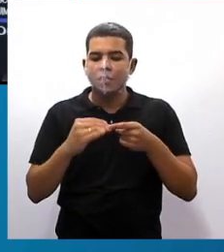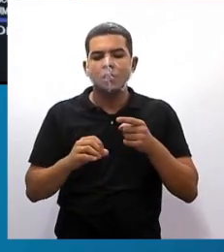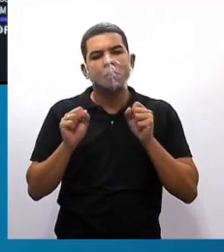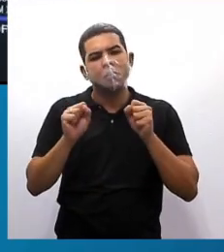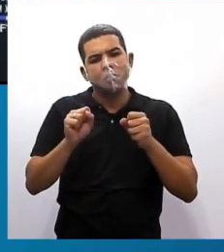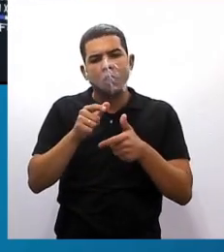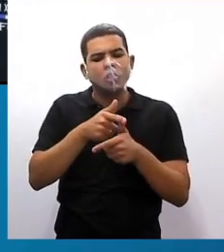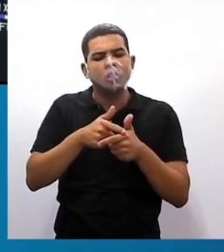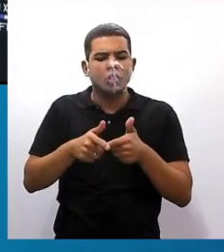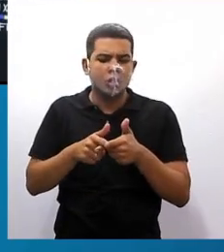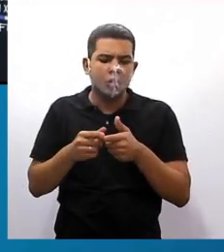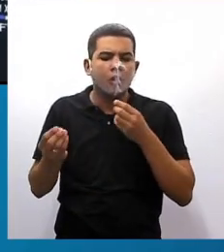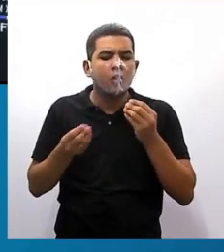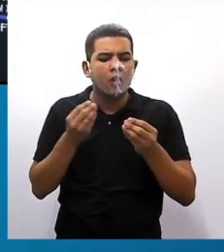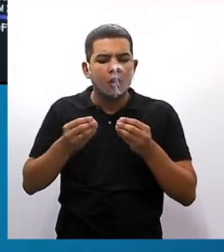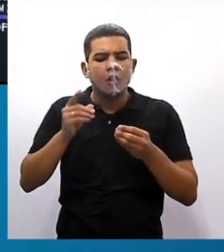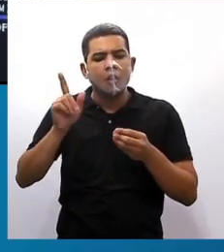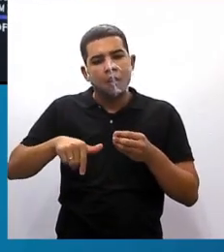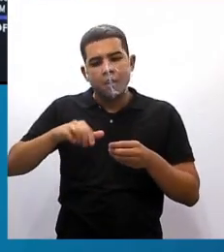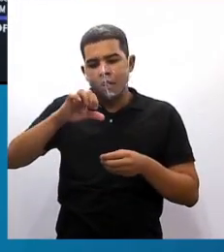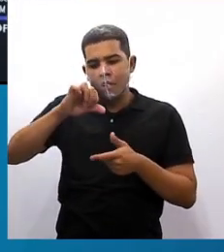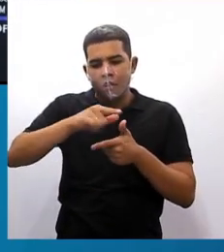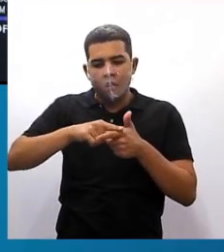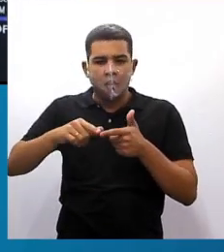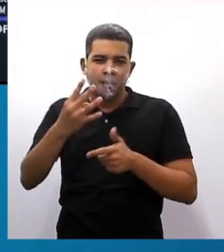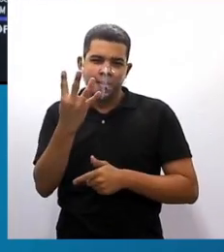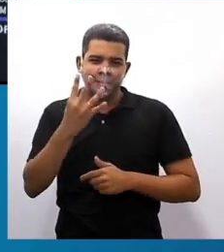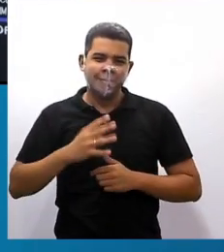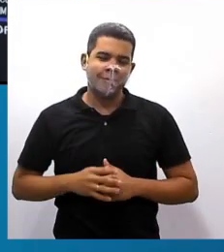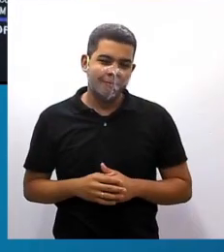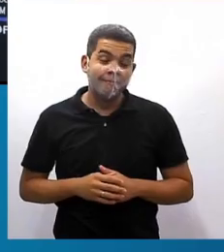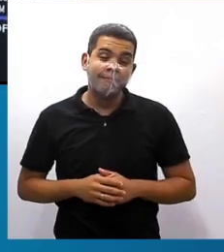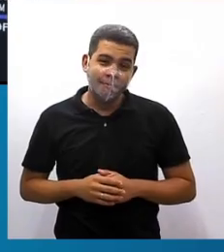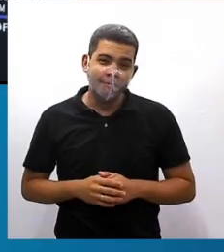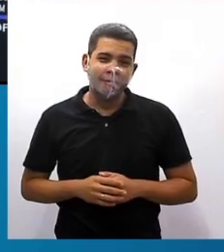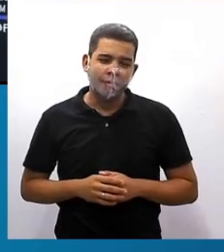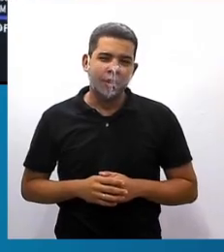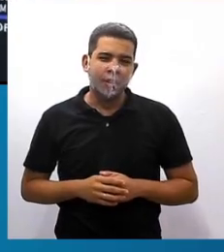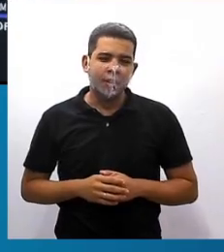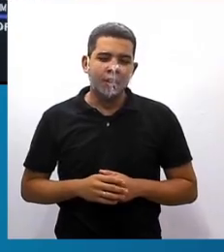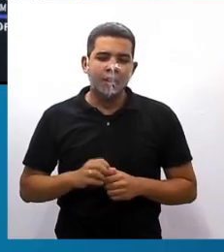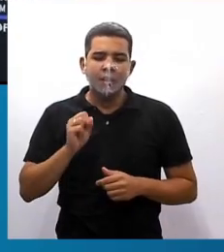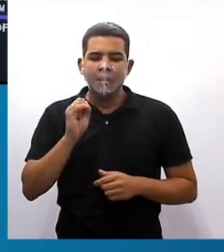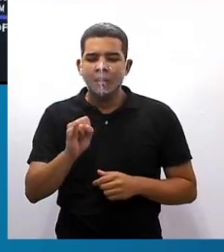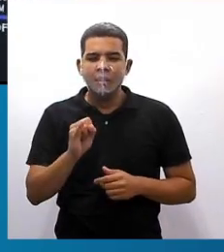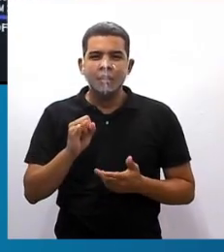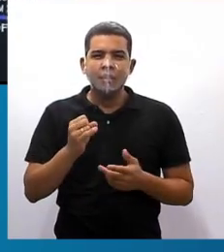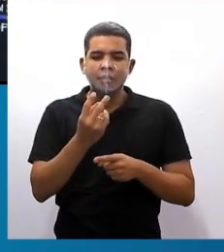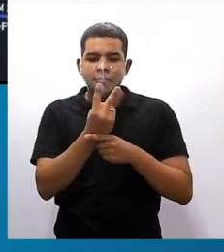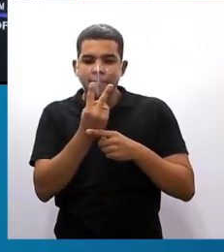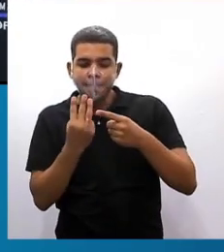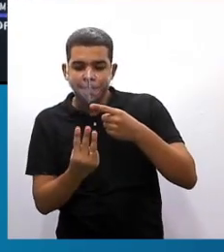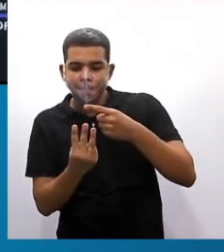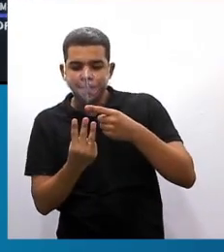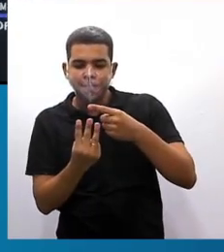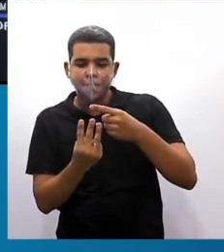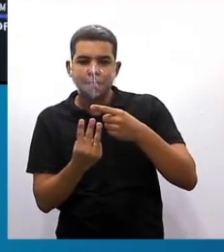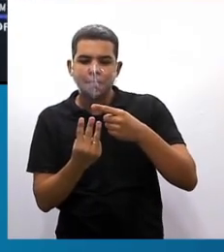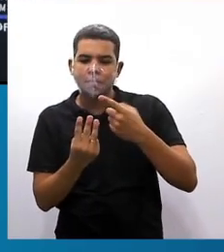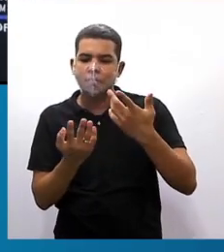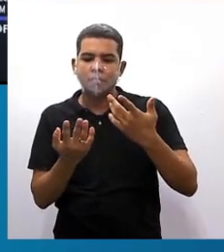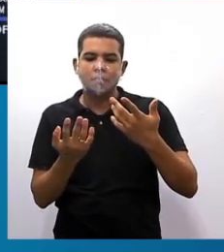Como assim? É 9 dividido por 4. Então, se eu tenho 2 terços,